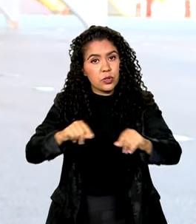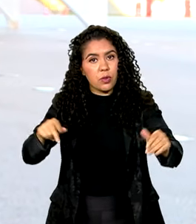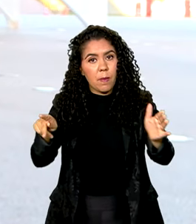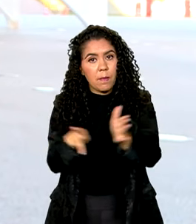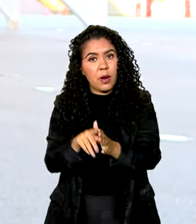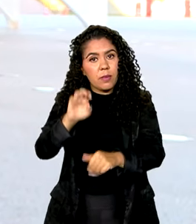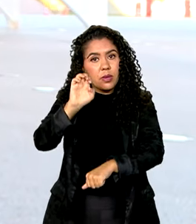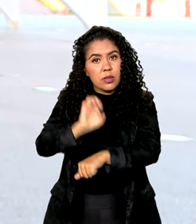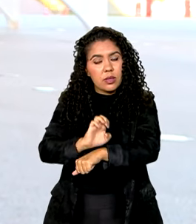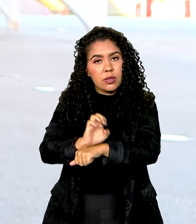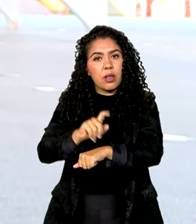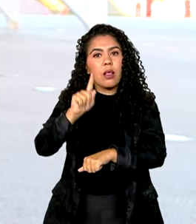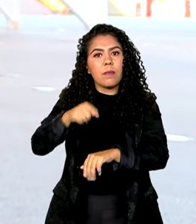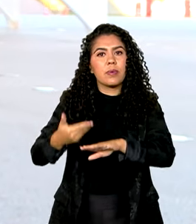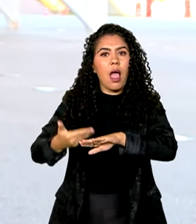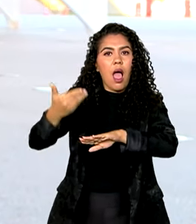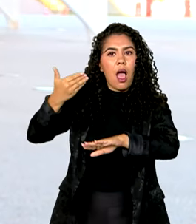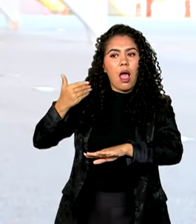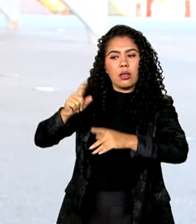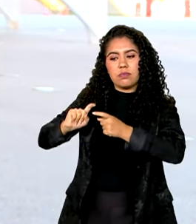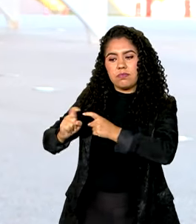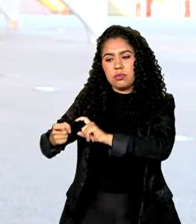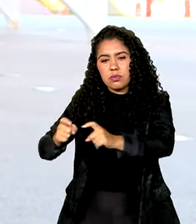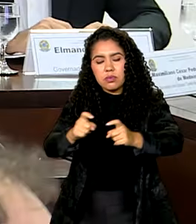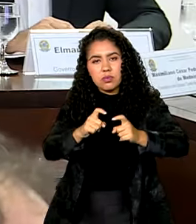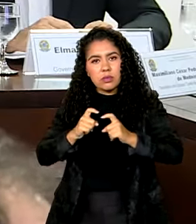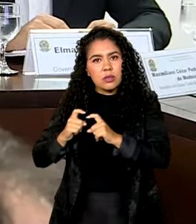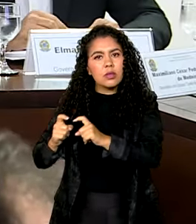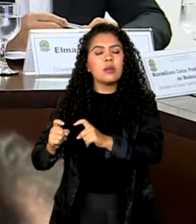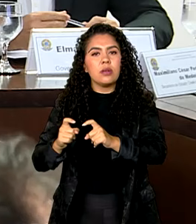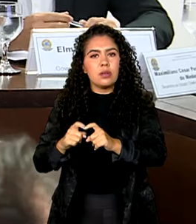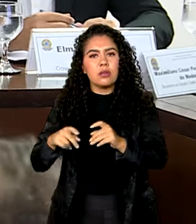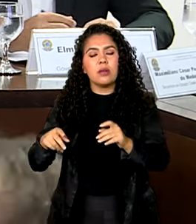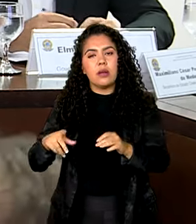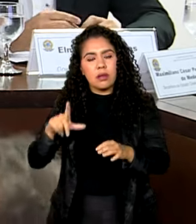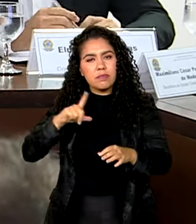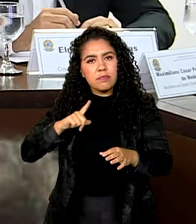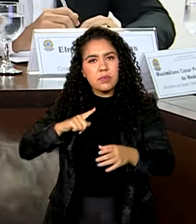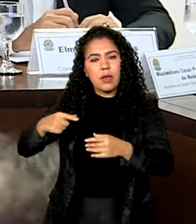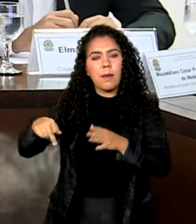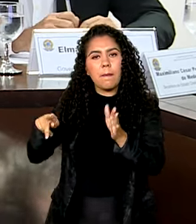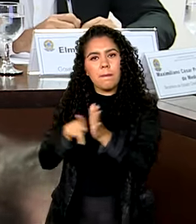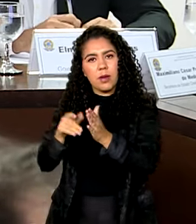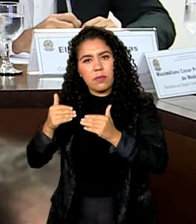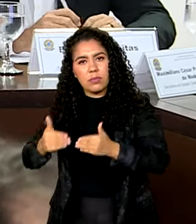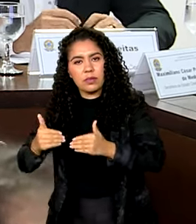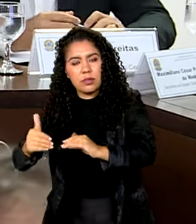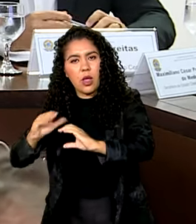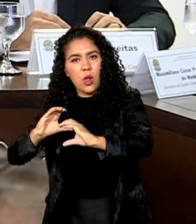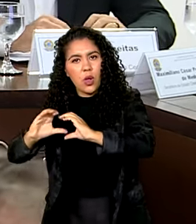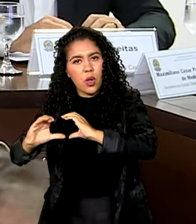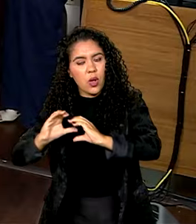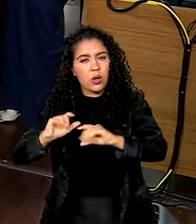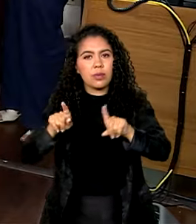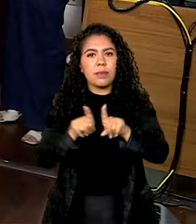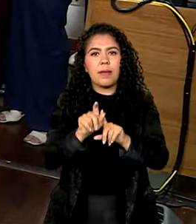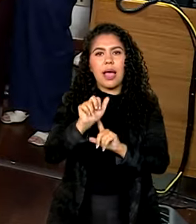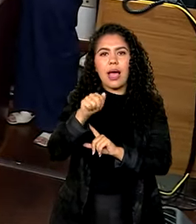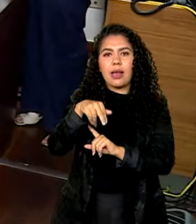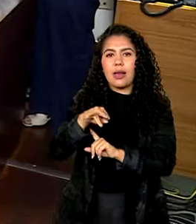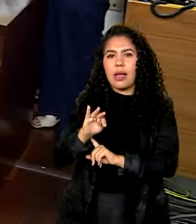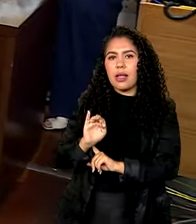é fruto de um debate promovido pelo Gabinete de Segurança Institucional da Presidência, Ministério das Comunicações, Anatel